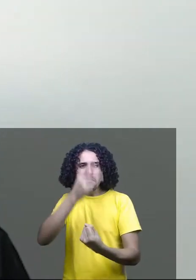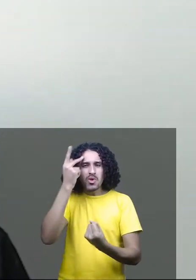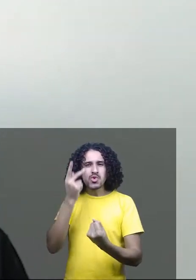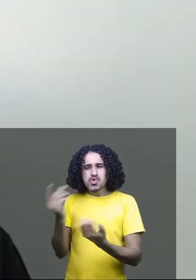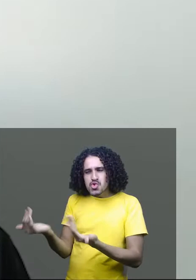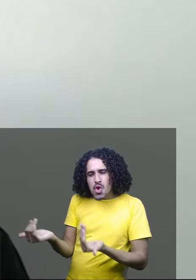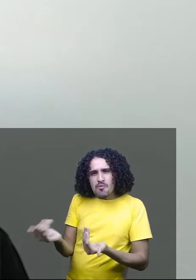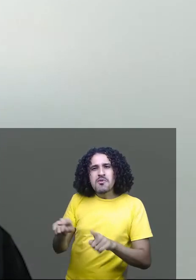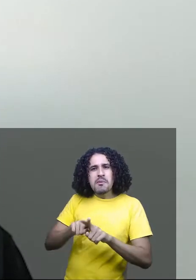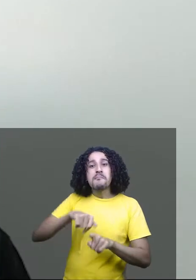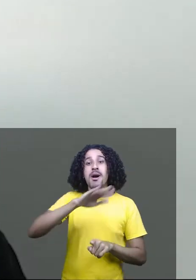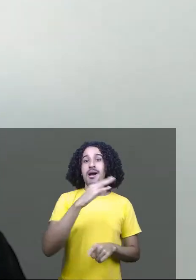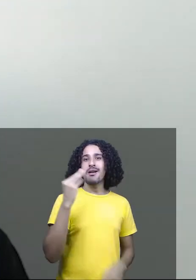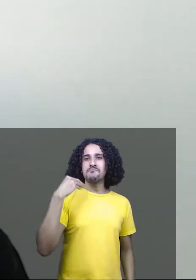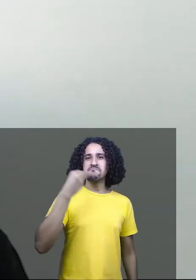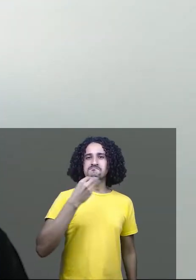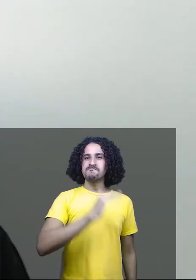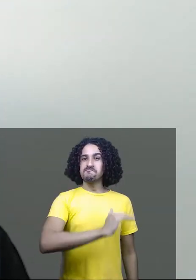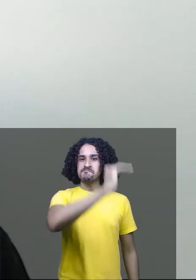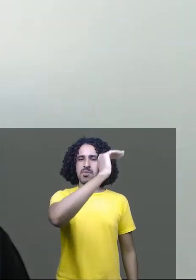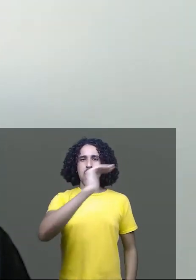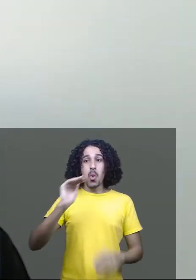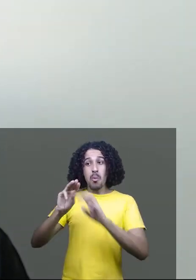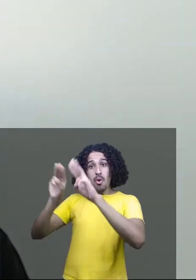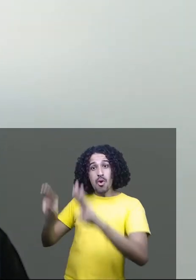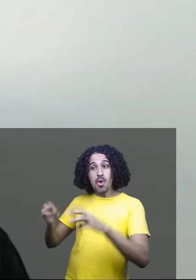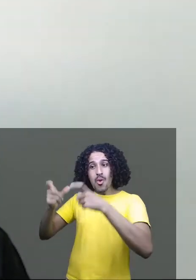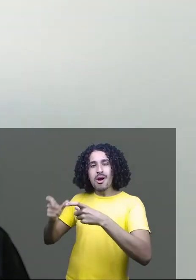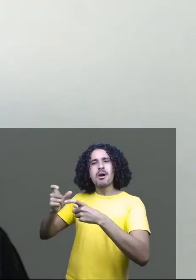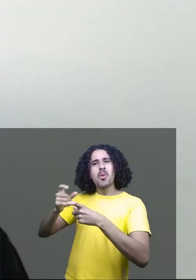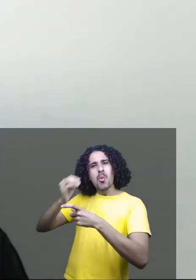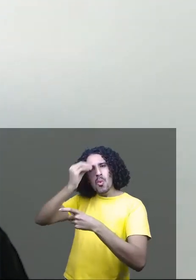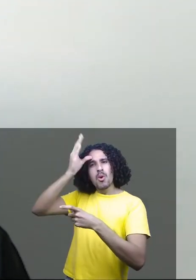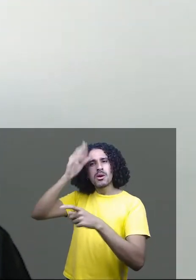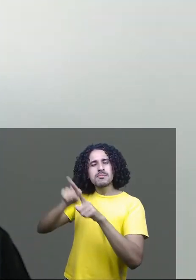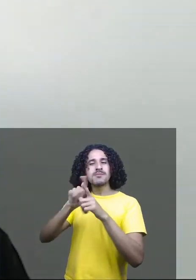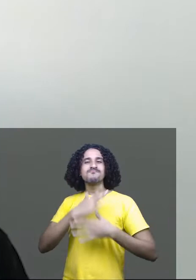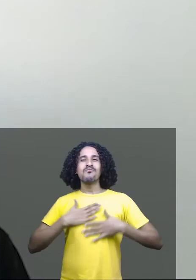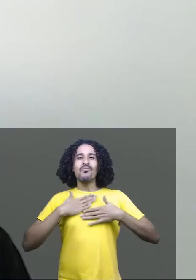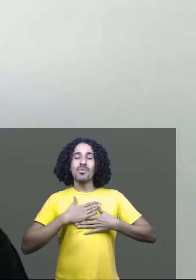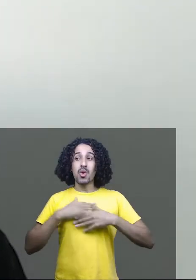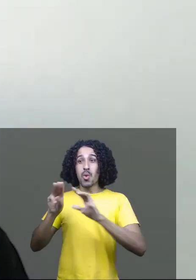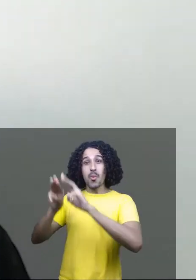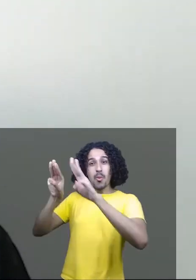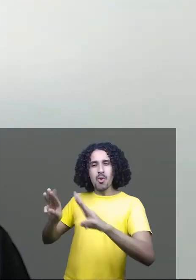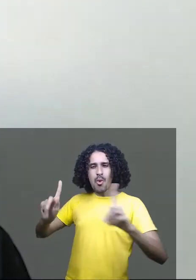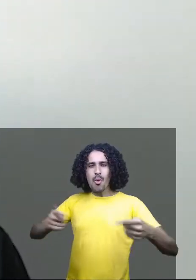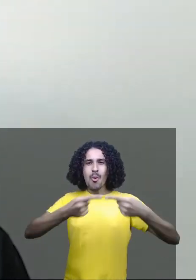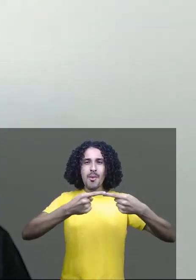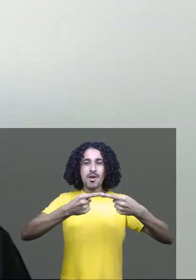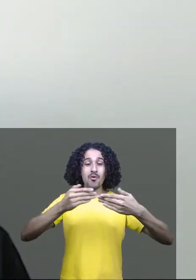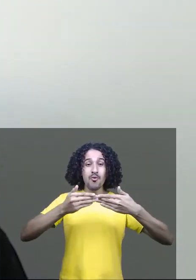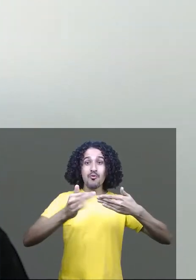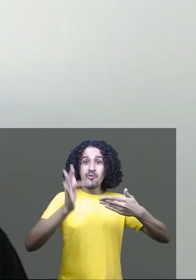aceite desde a pessoa mais nova até aquela mais experiente. Um museu que seja um lugar de saber e ao mesmo tempo de prazer. Um